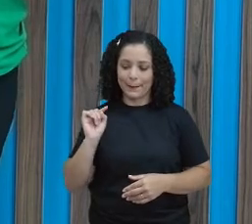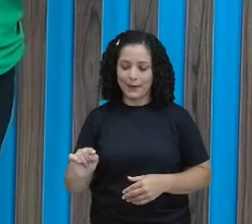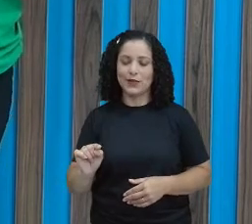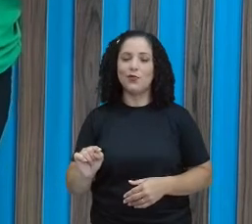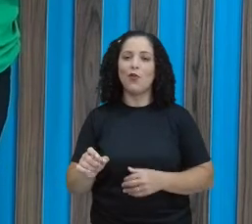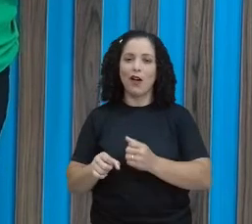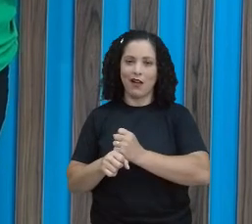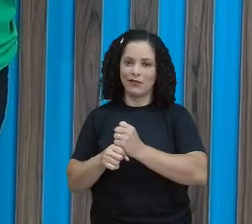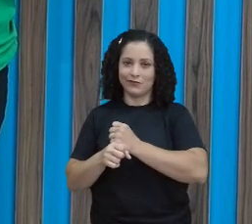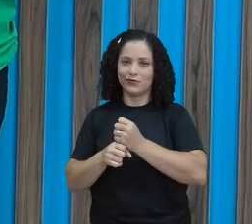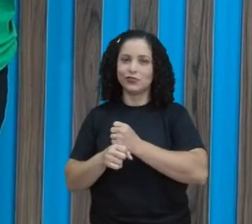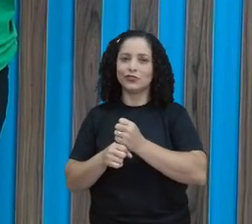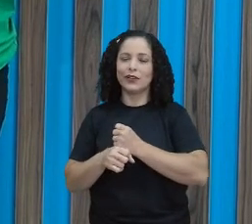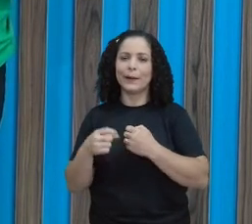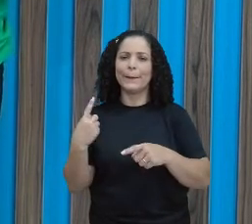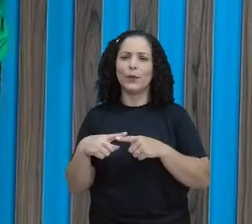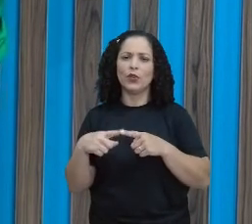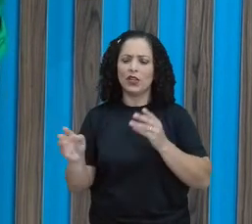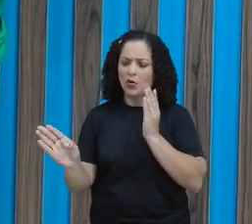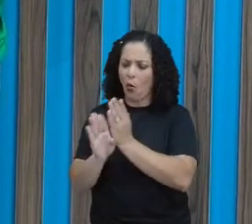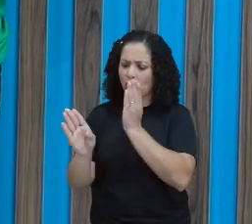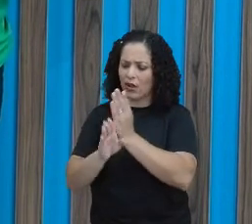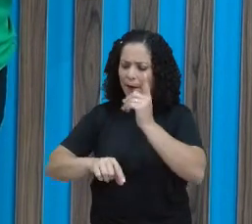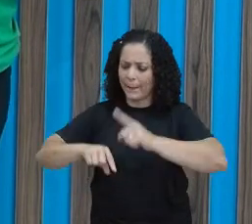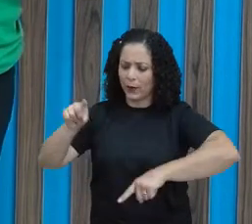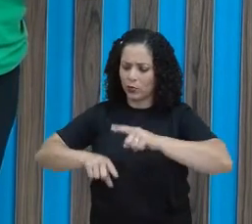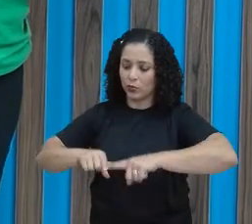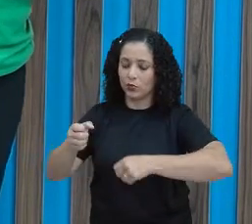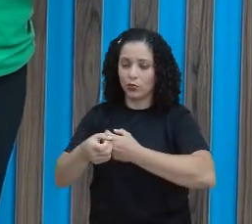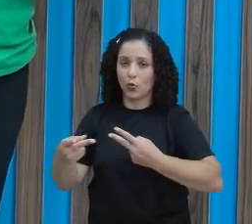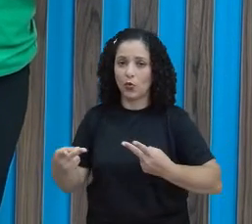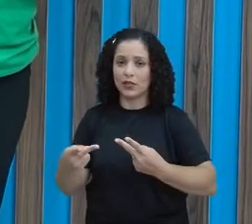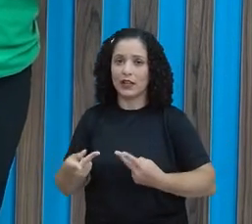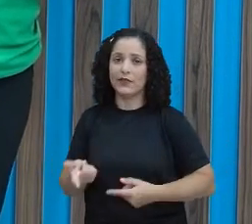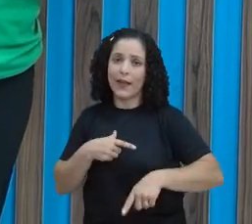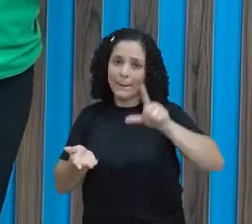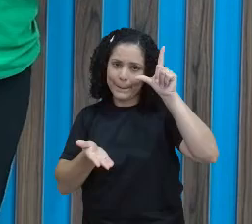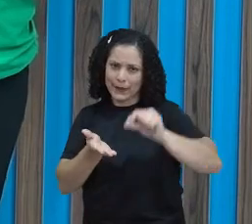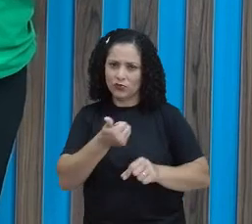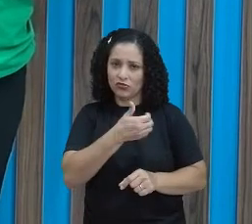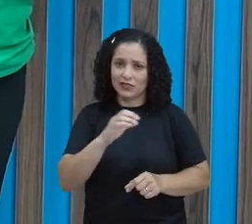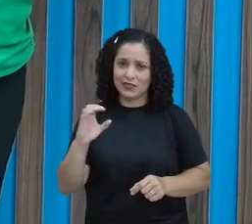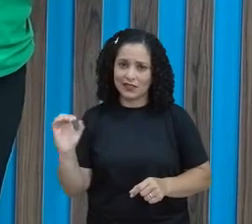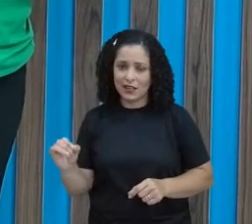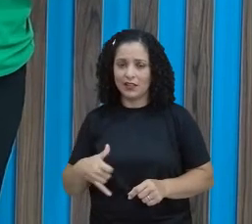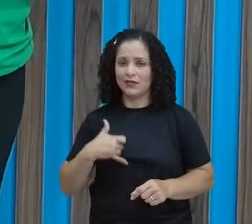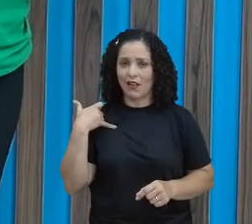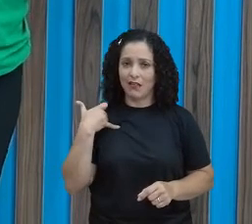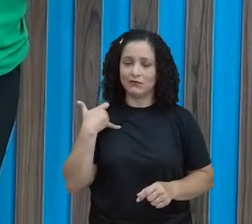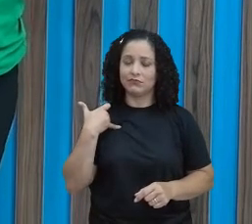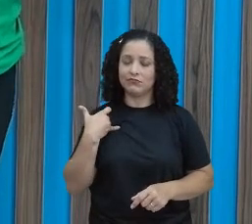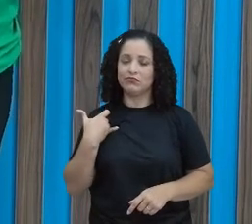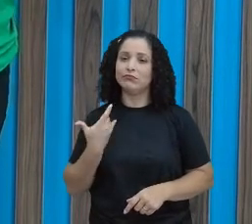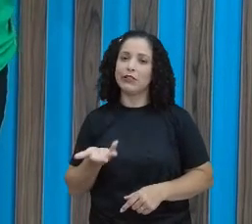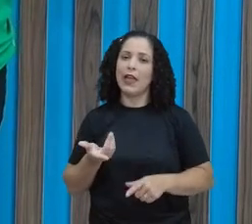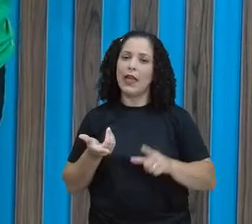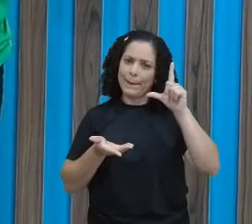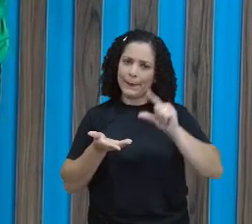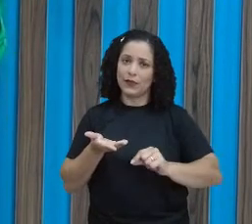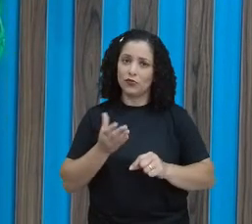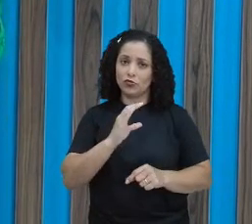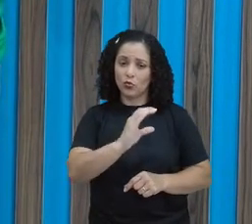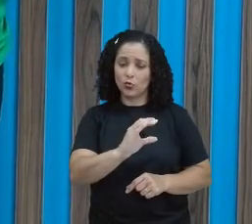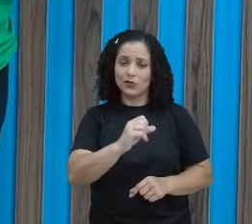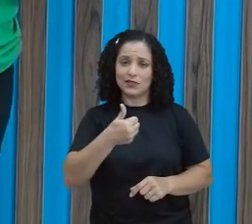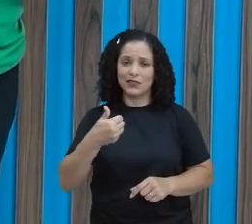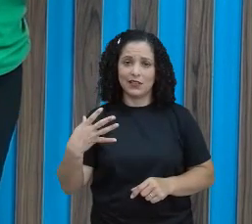o organismo achado ou o artefato achado tiver menos de 100 anos de idade ali, o carbono dele perdeu